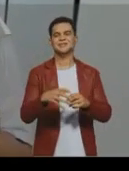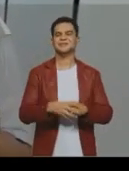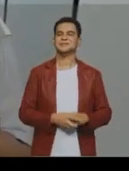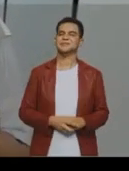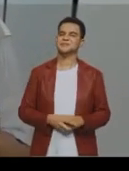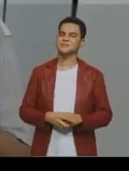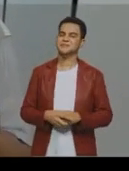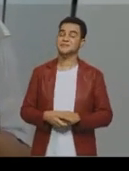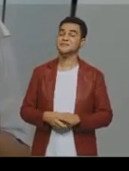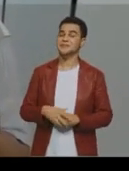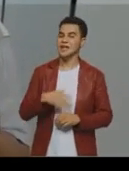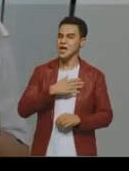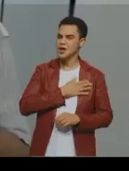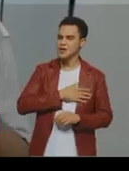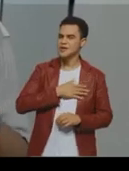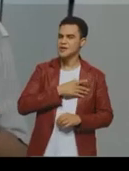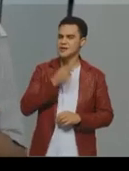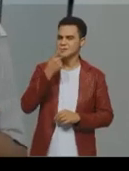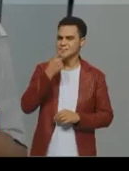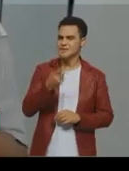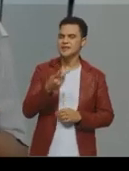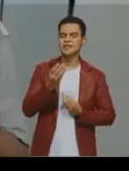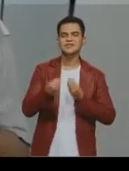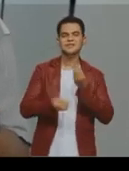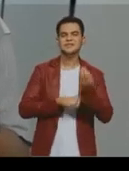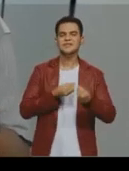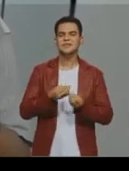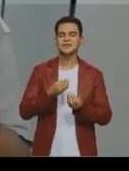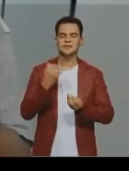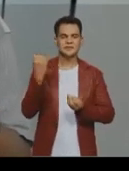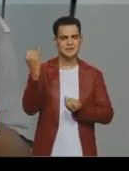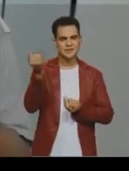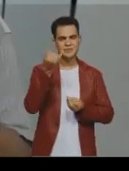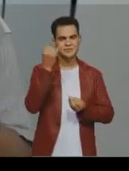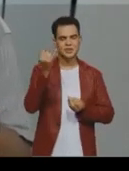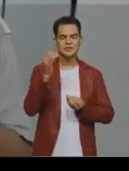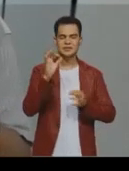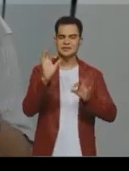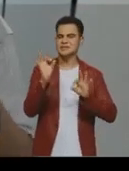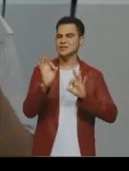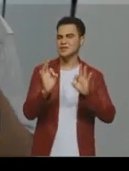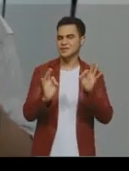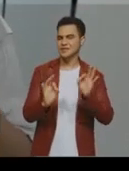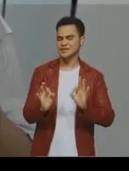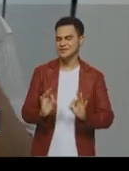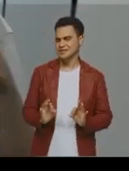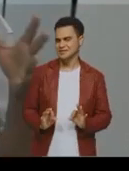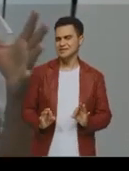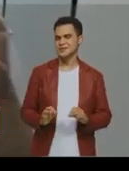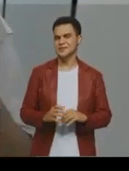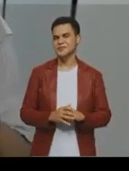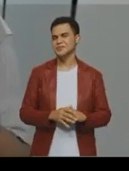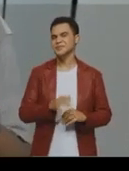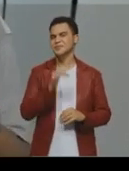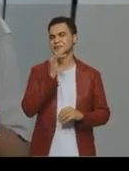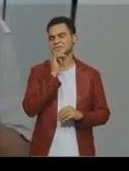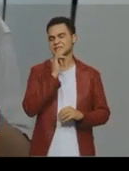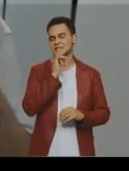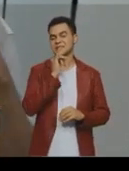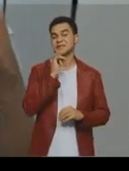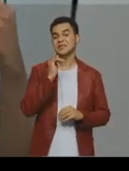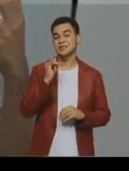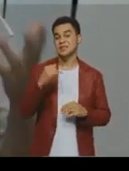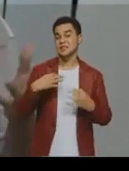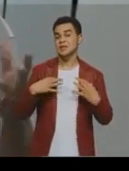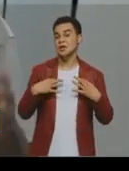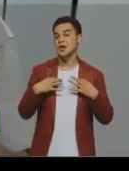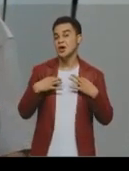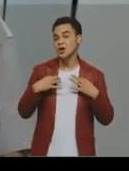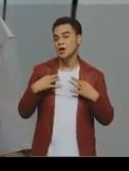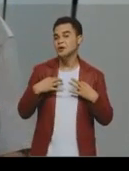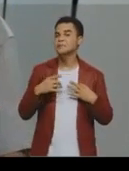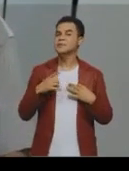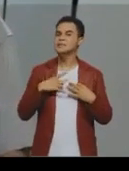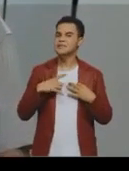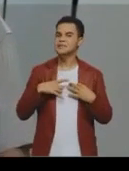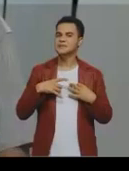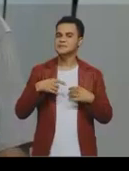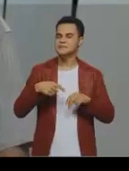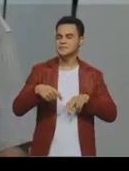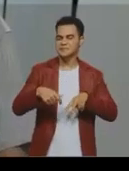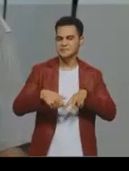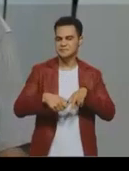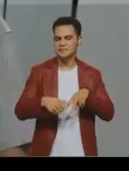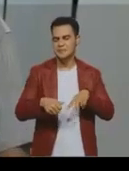falar da importância da organização quando você tem lá suas roupas, né? Você tem lá bermuda, você